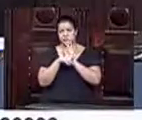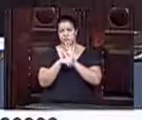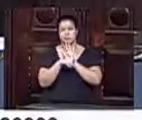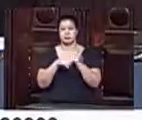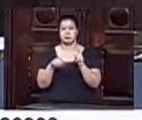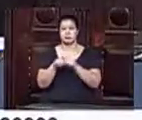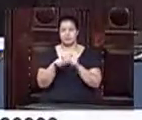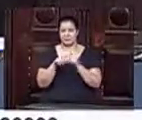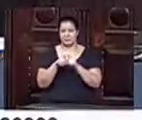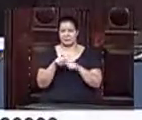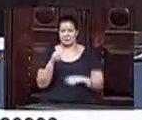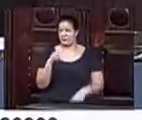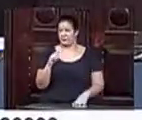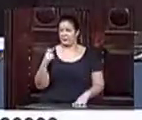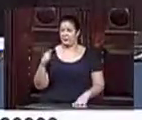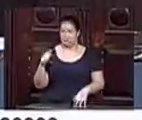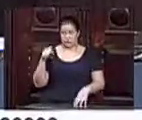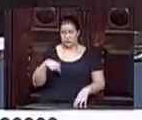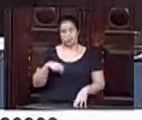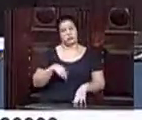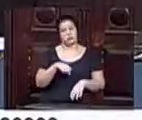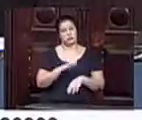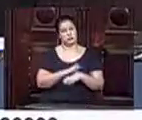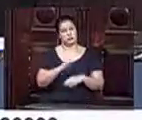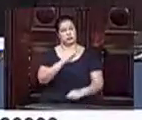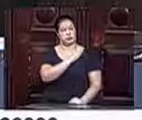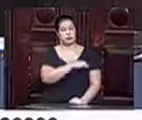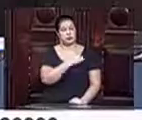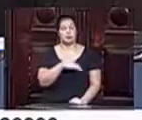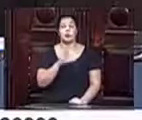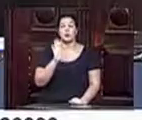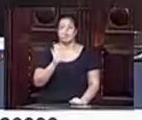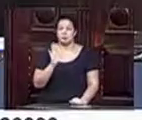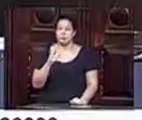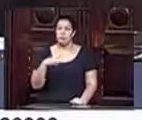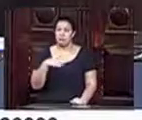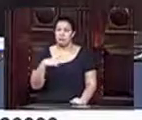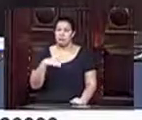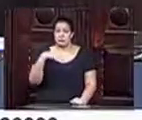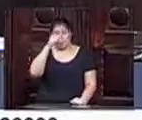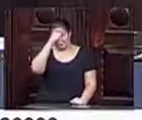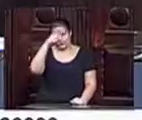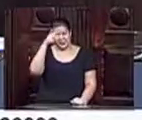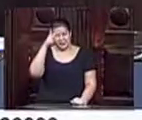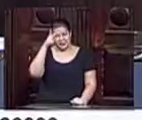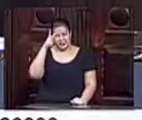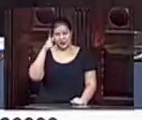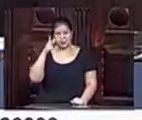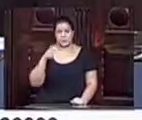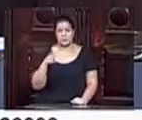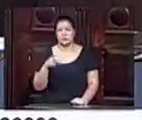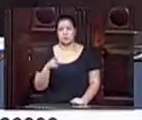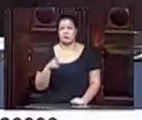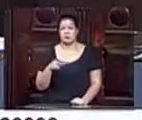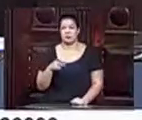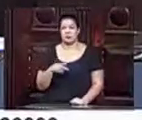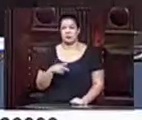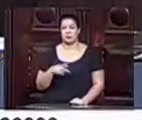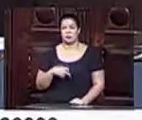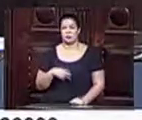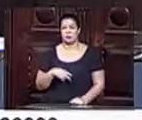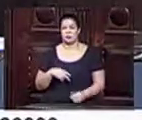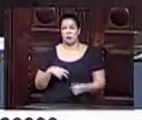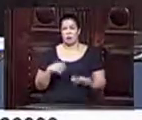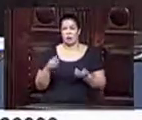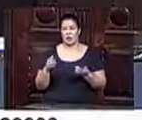que não estão só na cidade do Rio de Janeiro, mas que já estão nos municípios fora da capital,